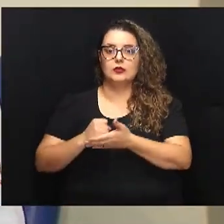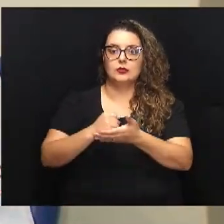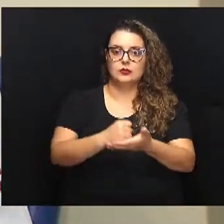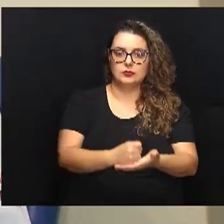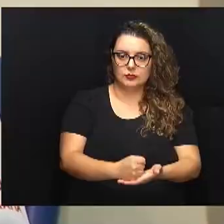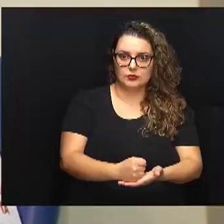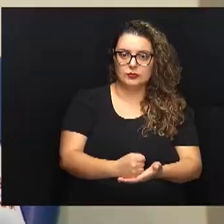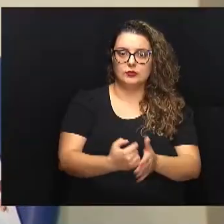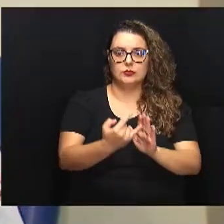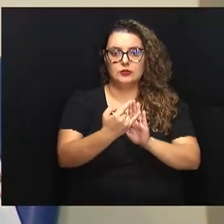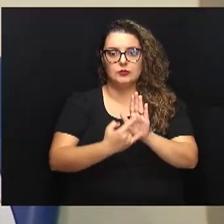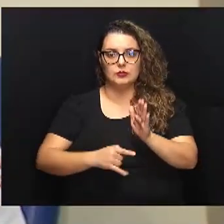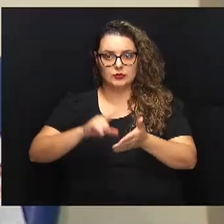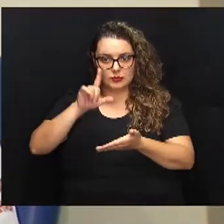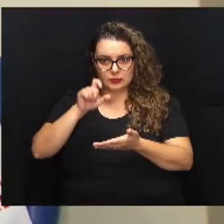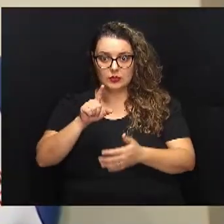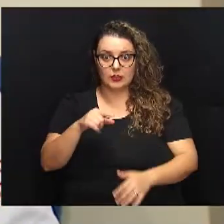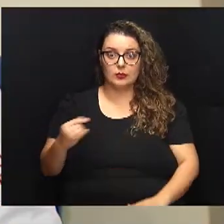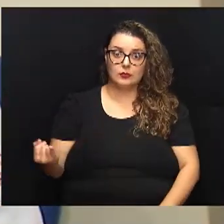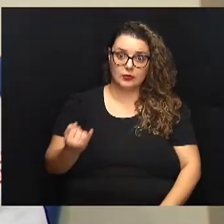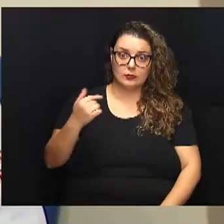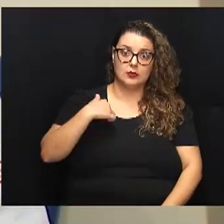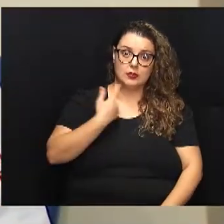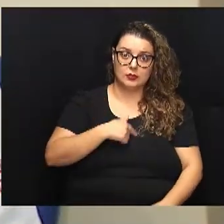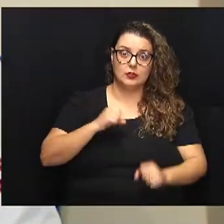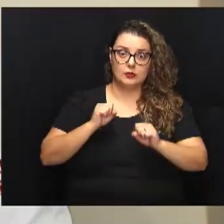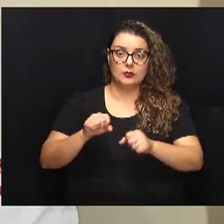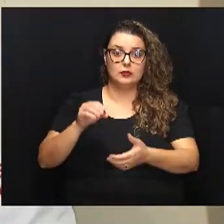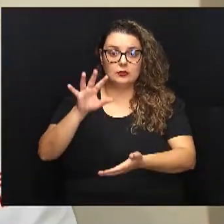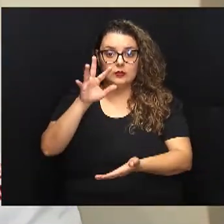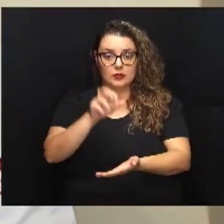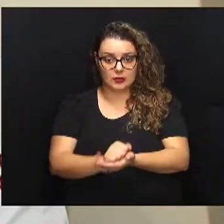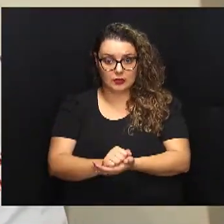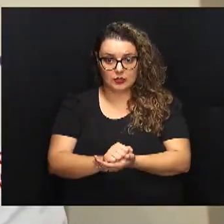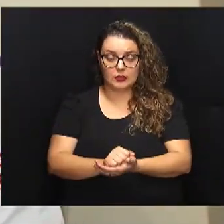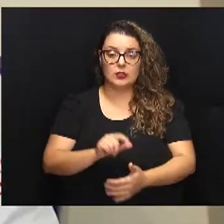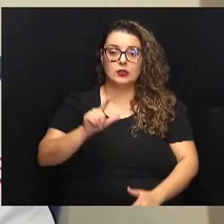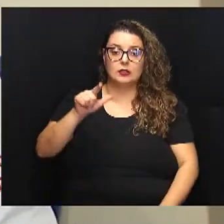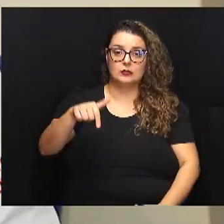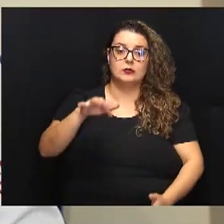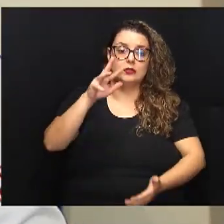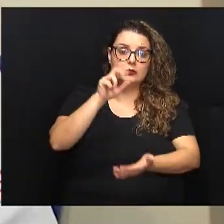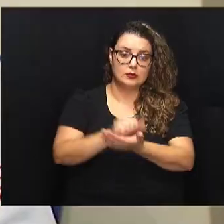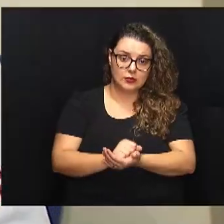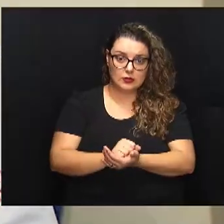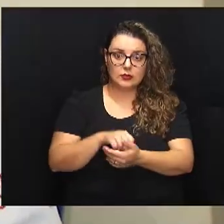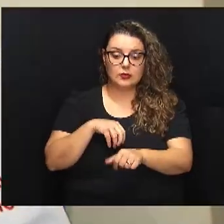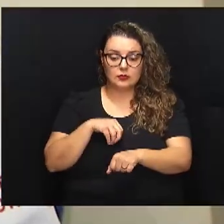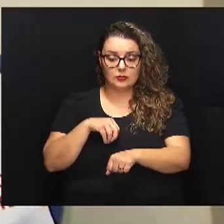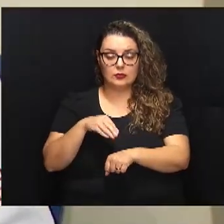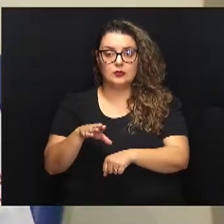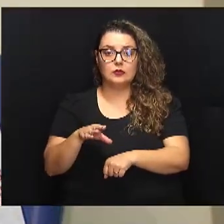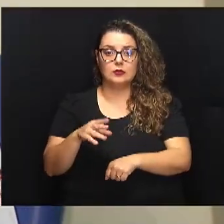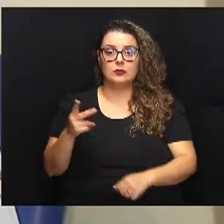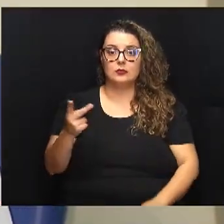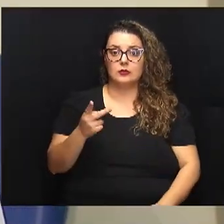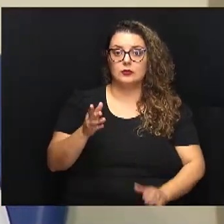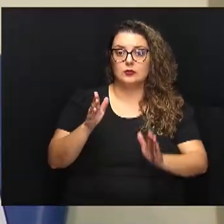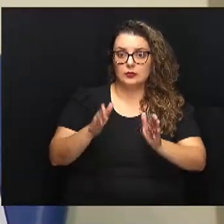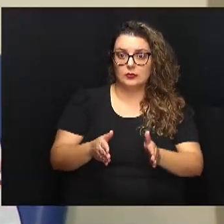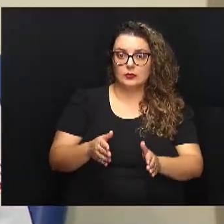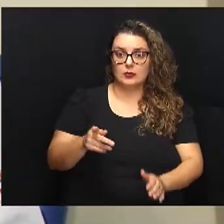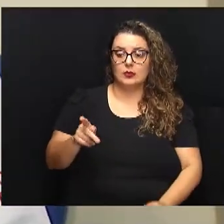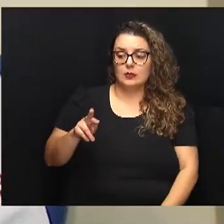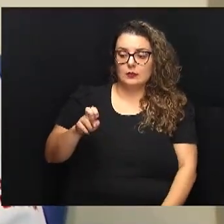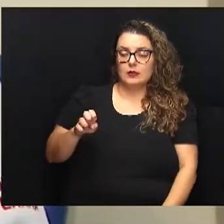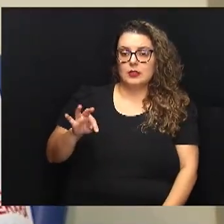com foto, isso é essencial para que a gente possa fazer seu cadastro. Depois desse cadastro, você vai ser encaminhado a uma segunda etapa, chamada